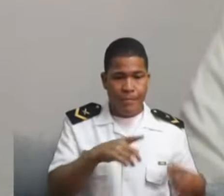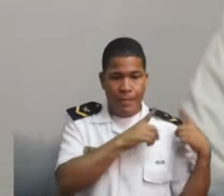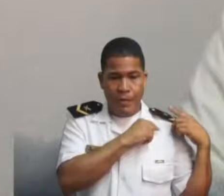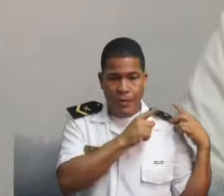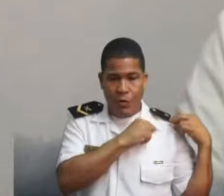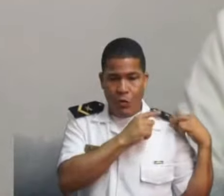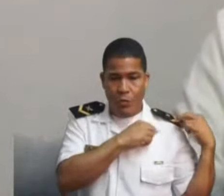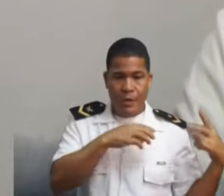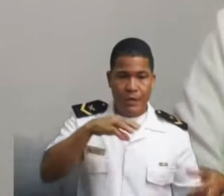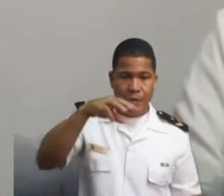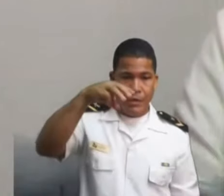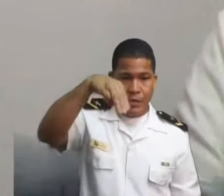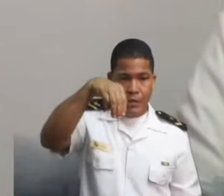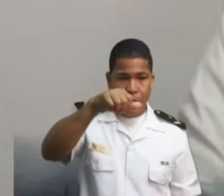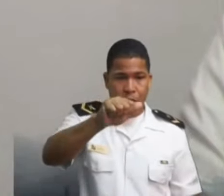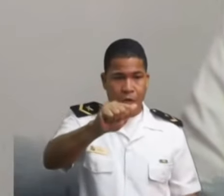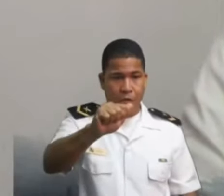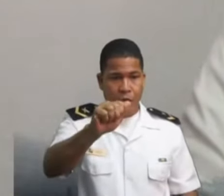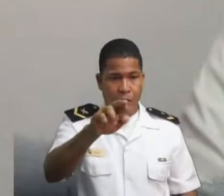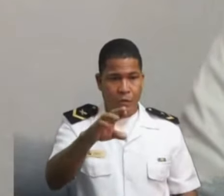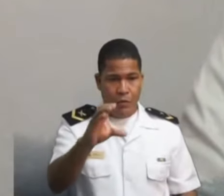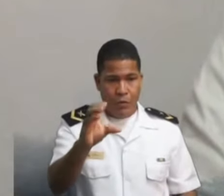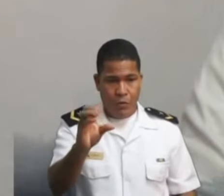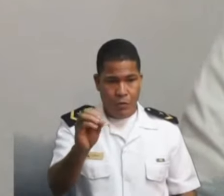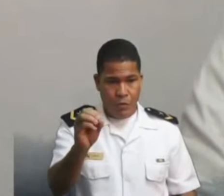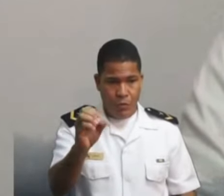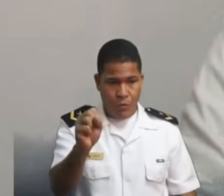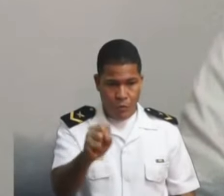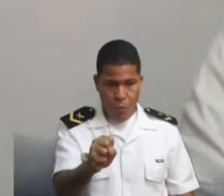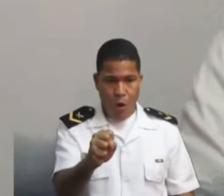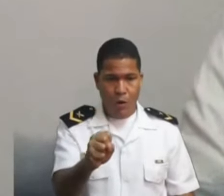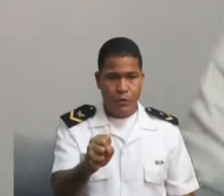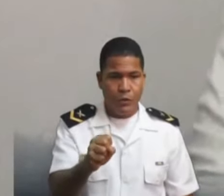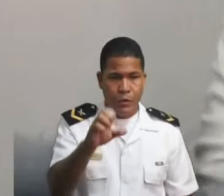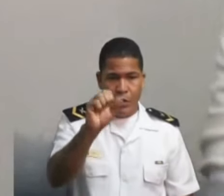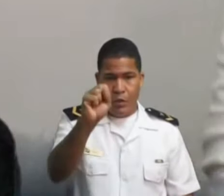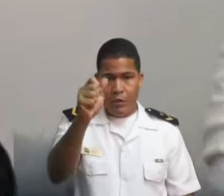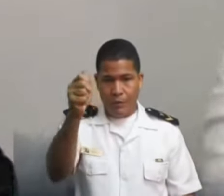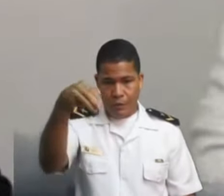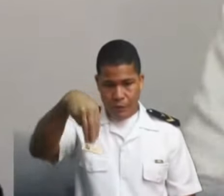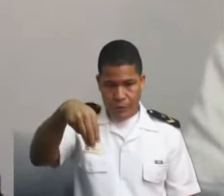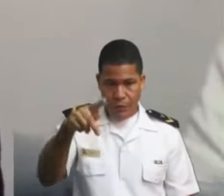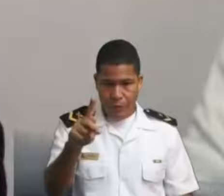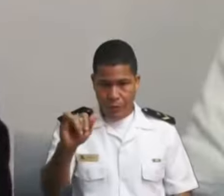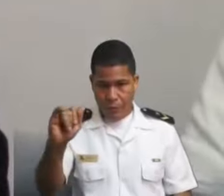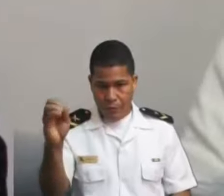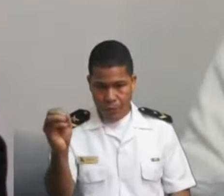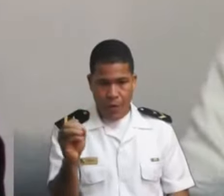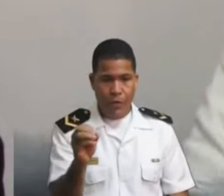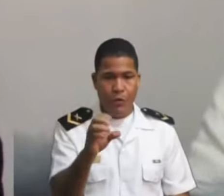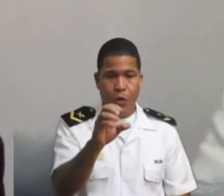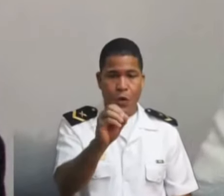para presidir, conduzir a sessão solene.